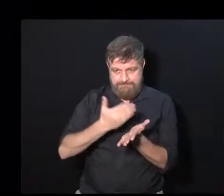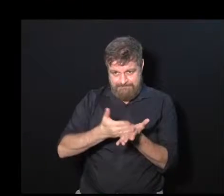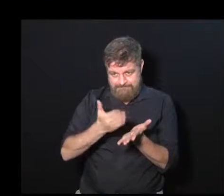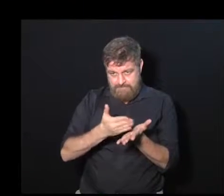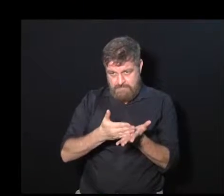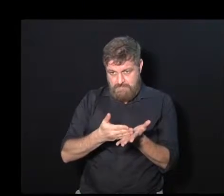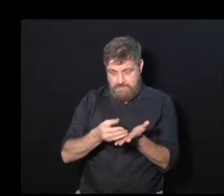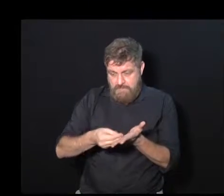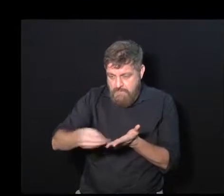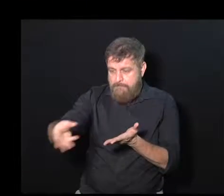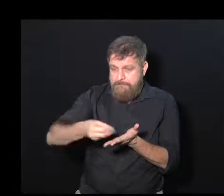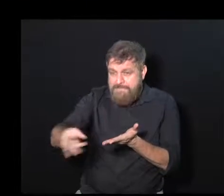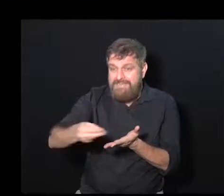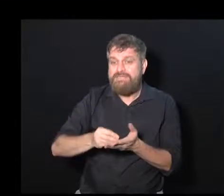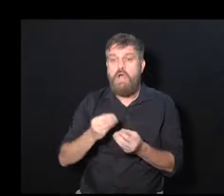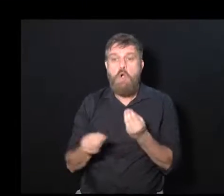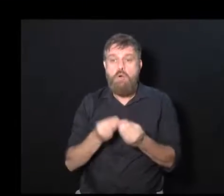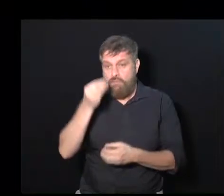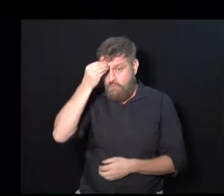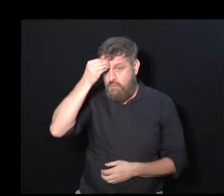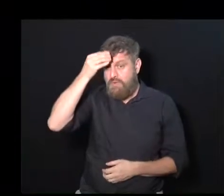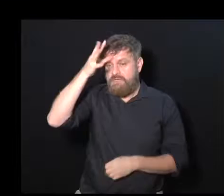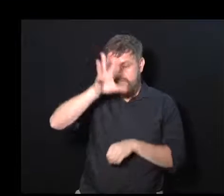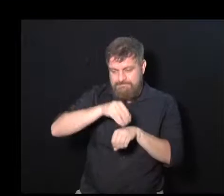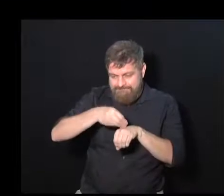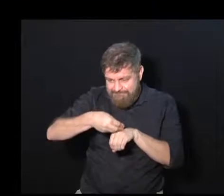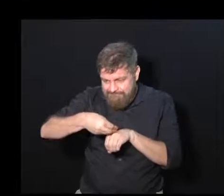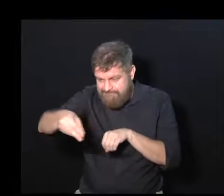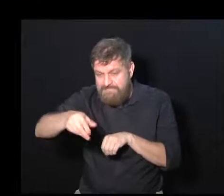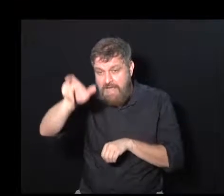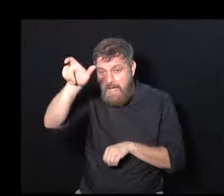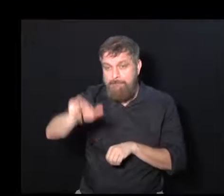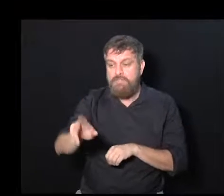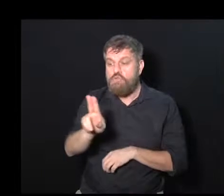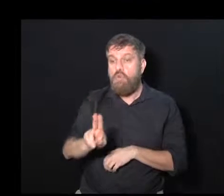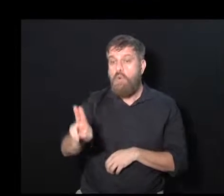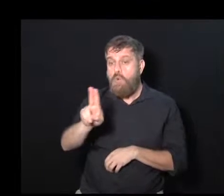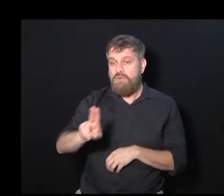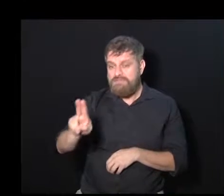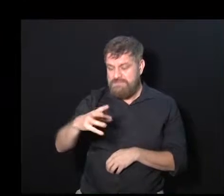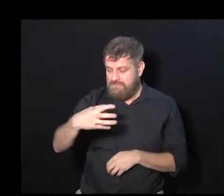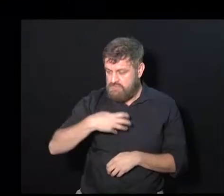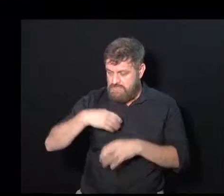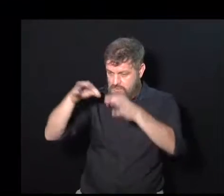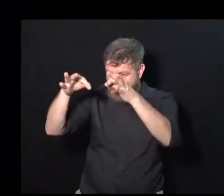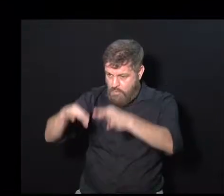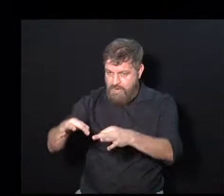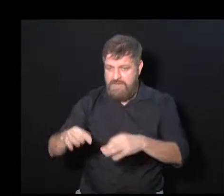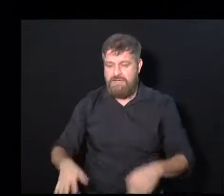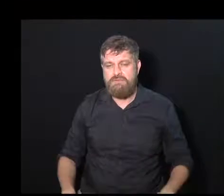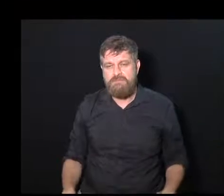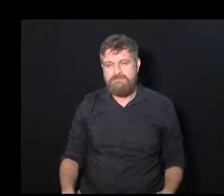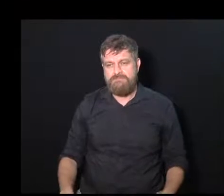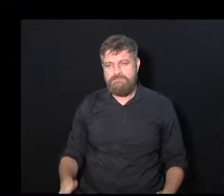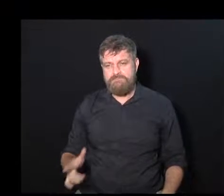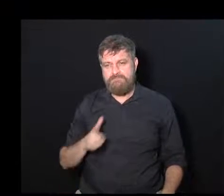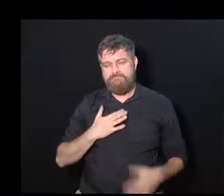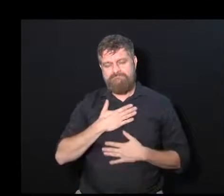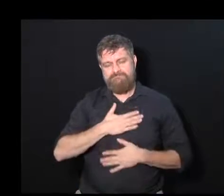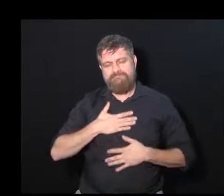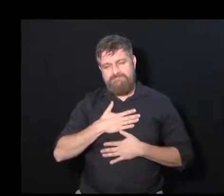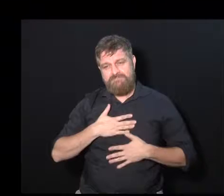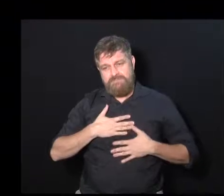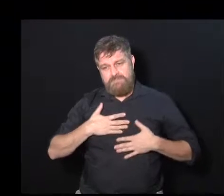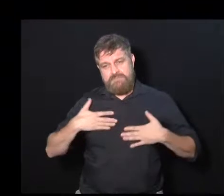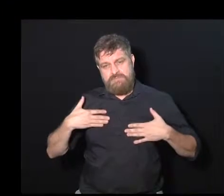conseguem passar os conhecimentos para esses usuários. E então foi muito